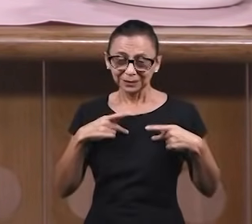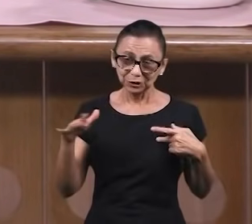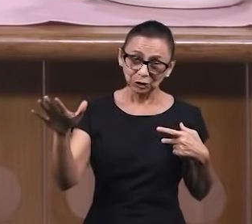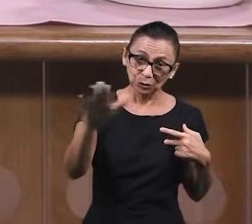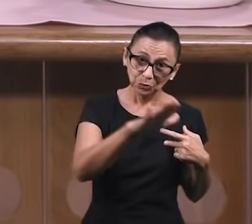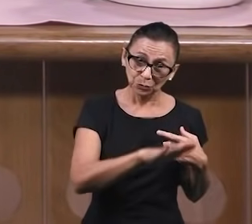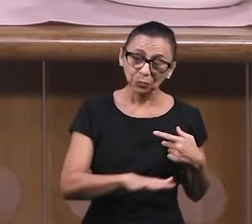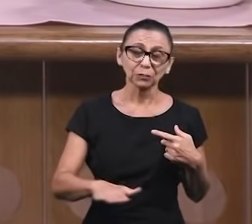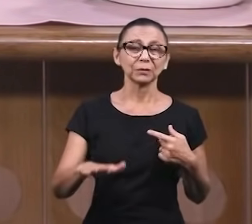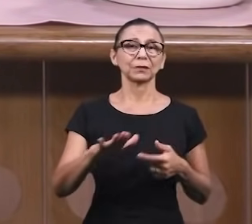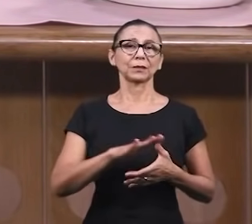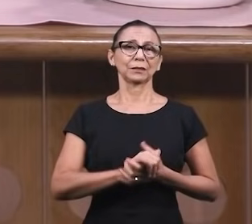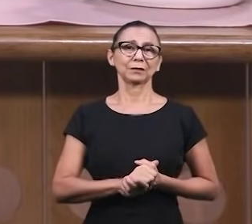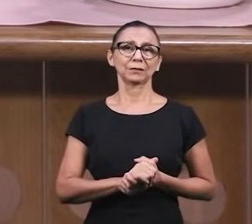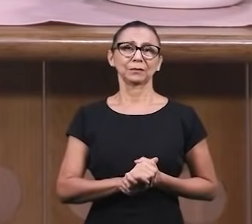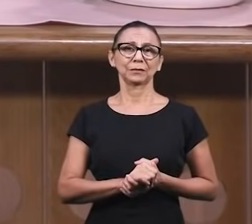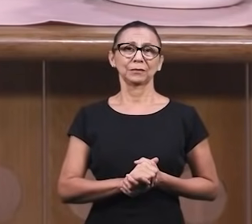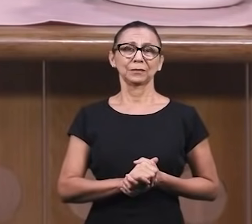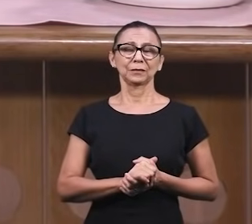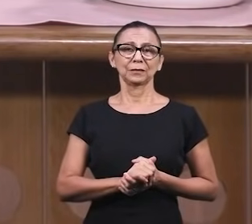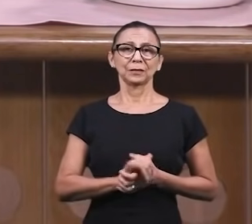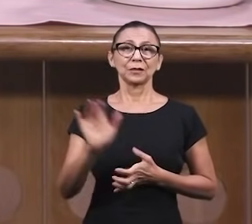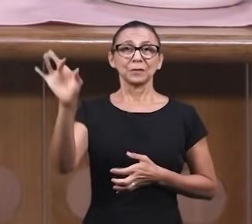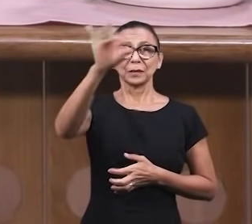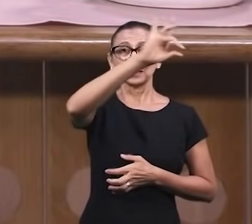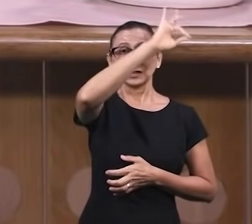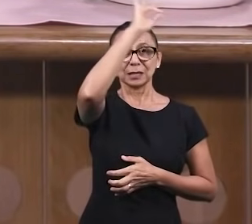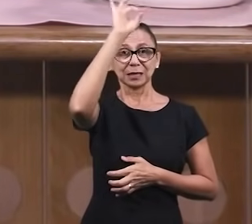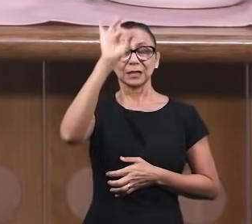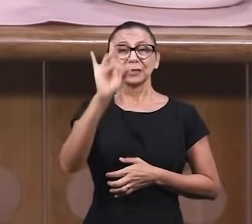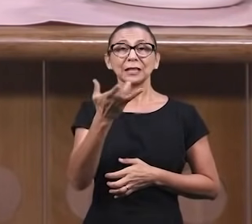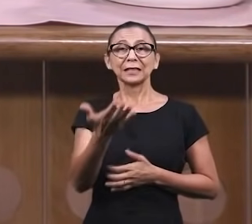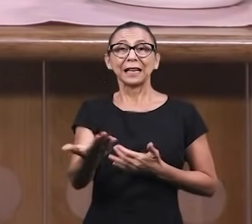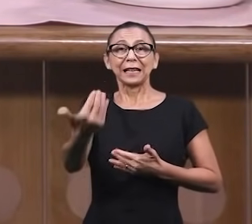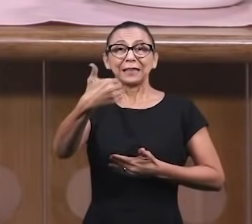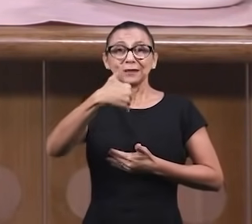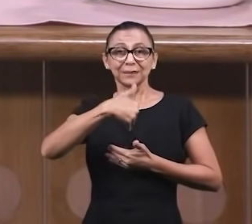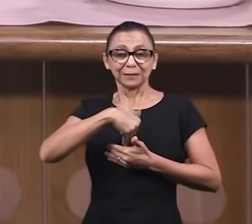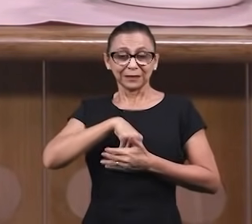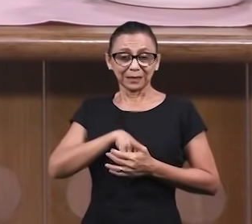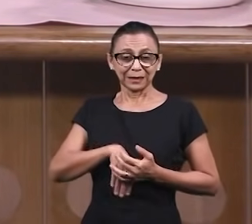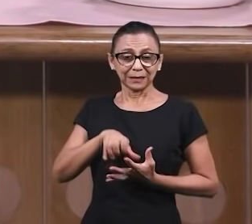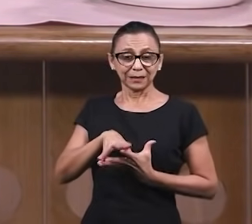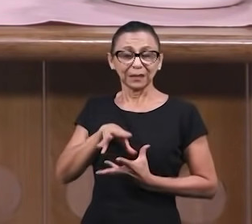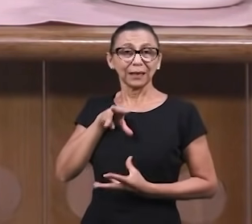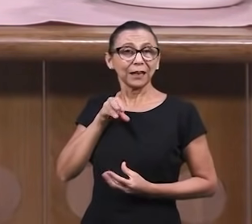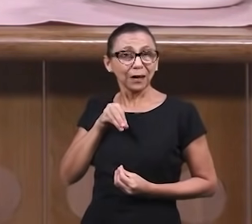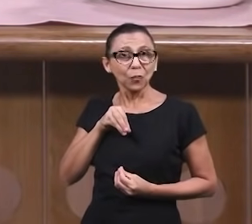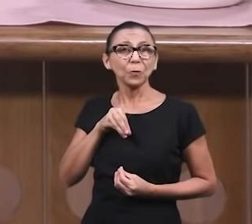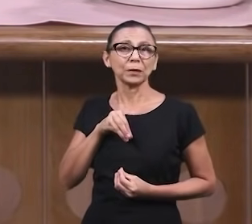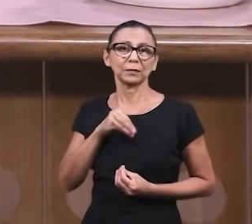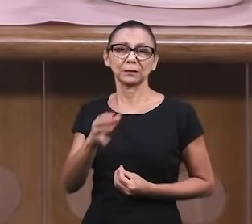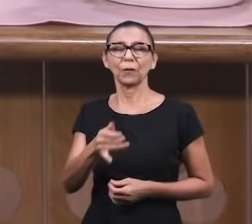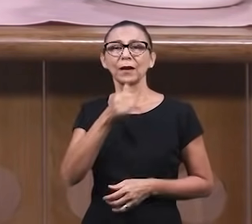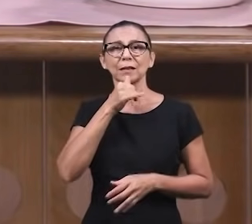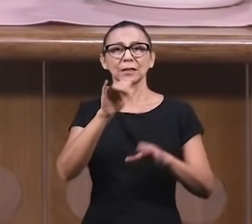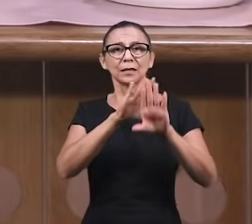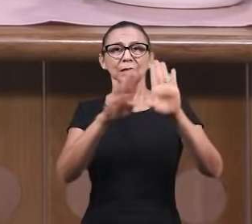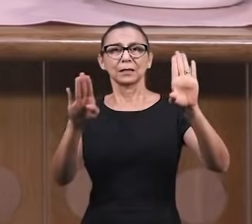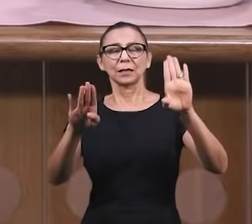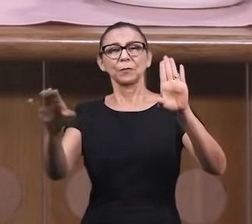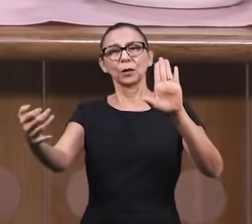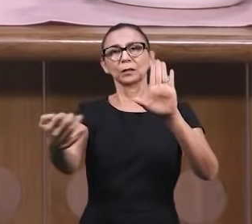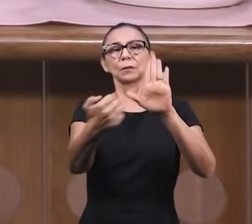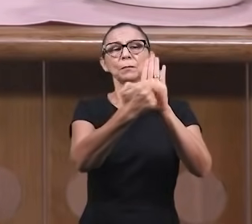eu quero entrar no interior do homem. E o que acontece? Ele diz assim, Eis que estou à porta e bato. Então, por exemplo, você está aí